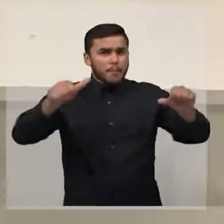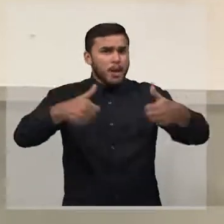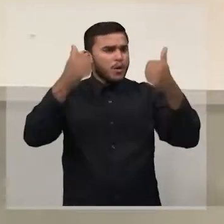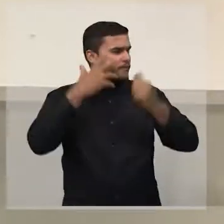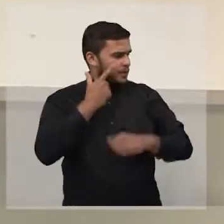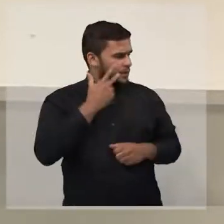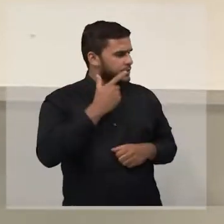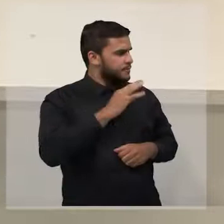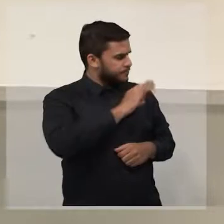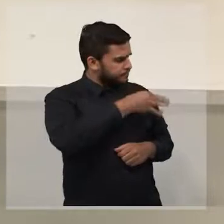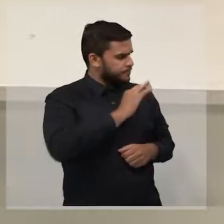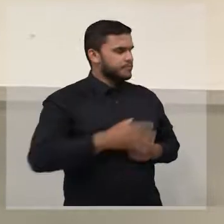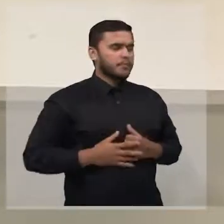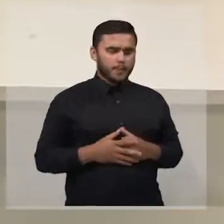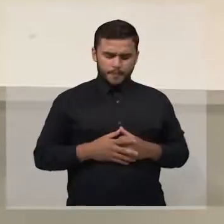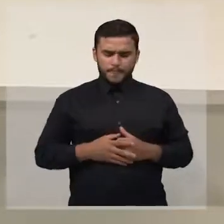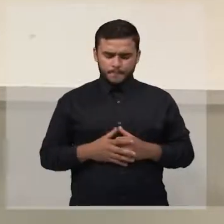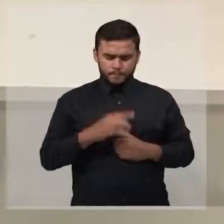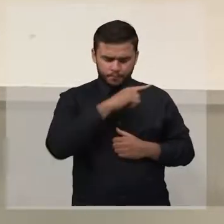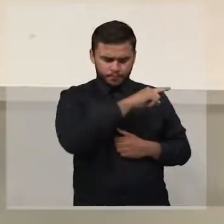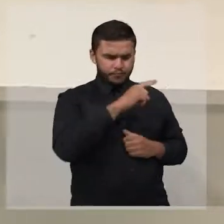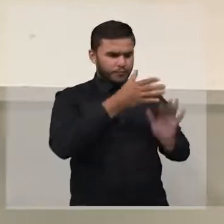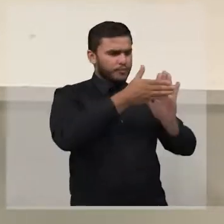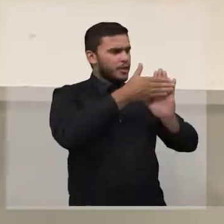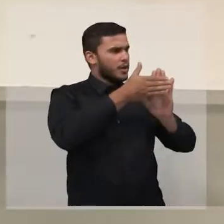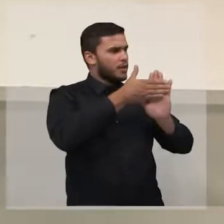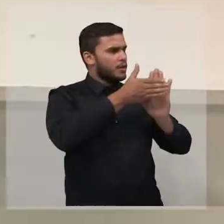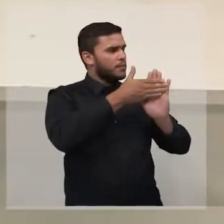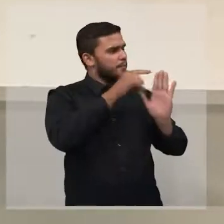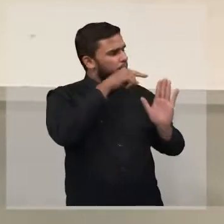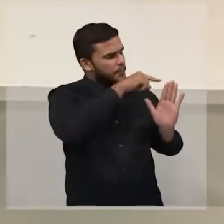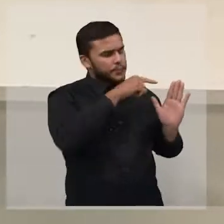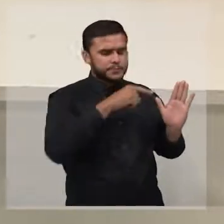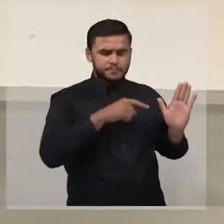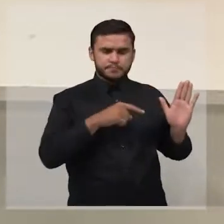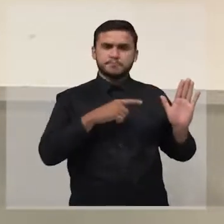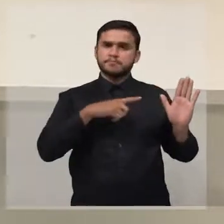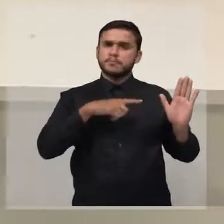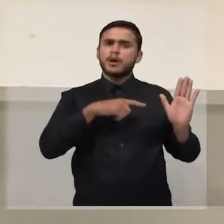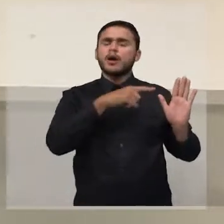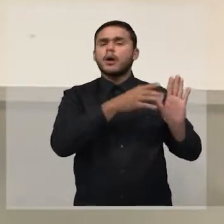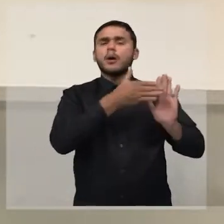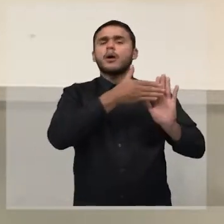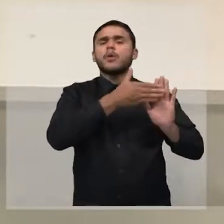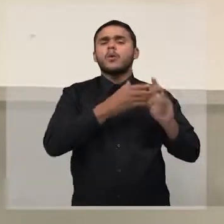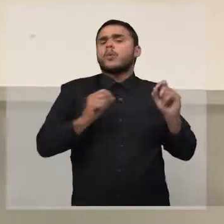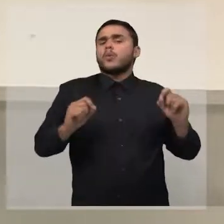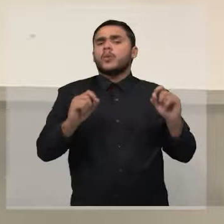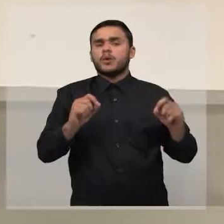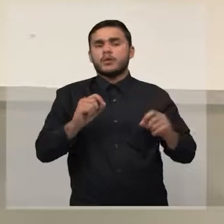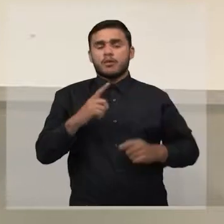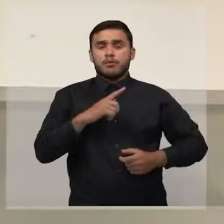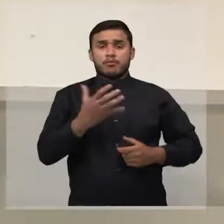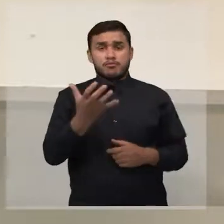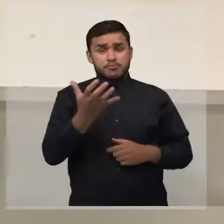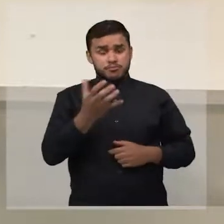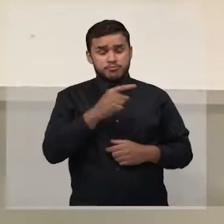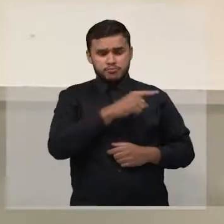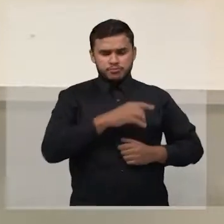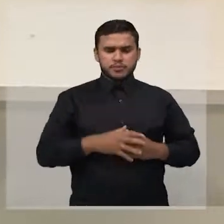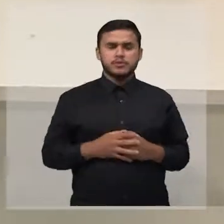uma proposta, né, está trabalhando, colocar em tramitação aqui na Câmara Municipal de Fortaleza, uma proposta sobre